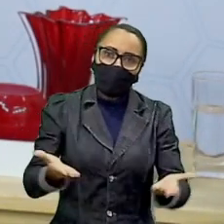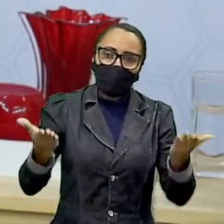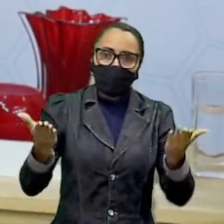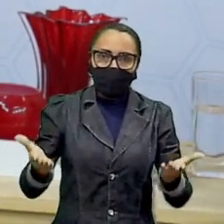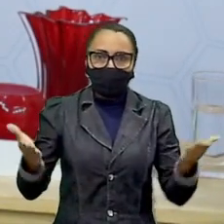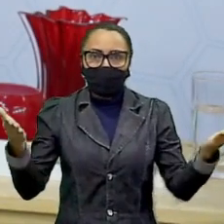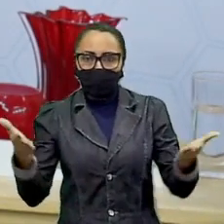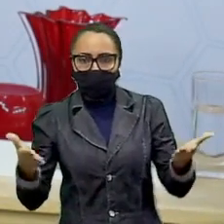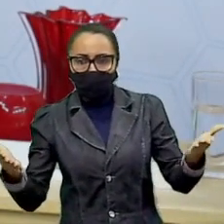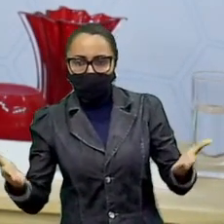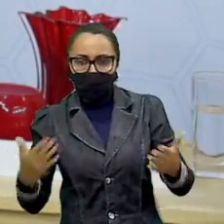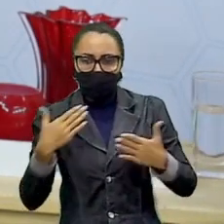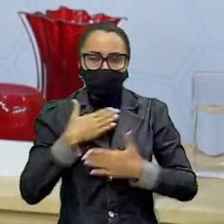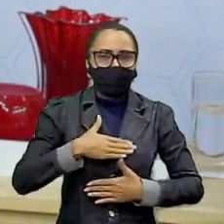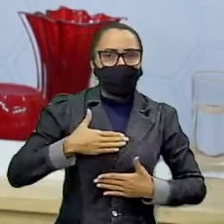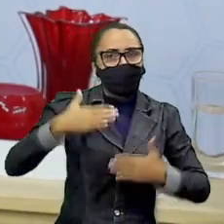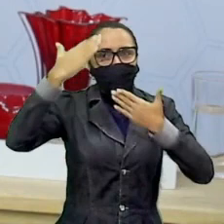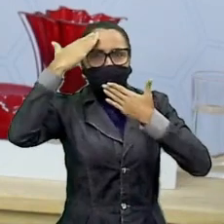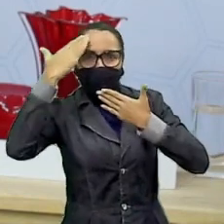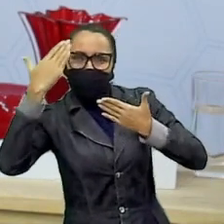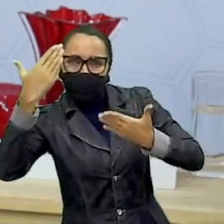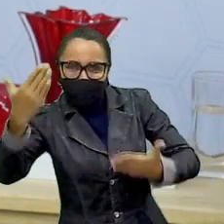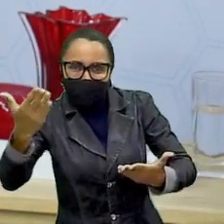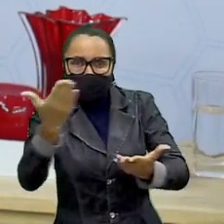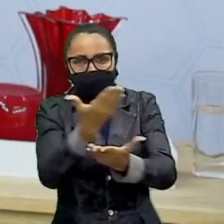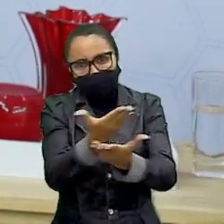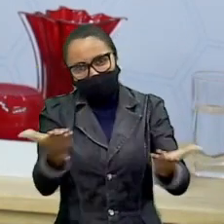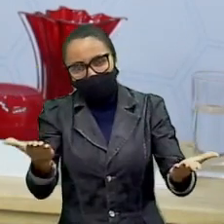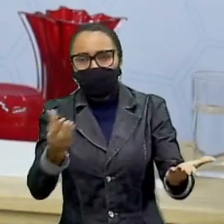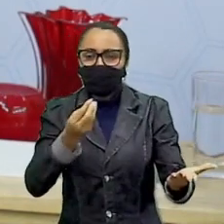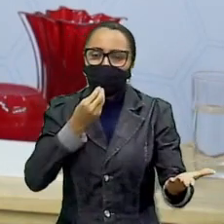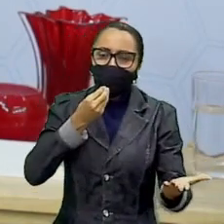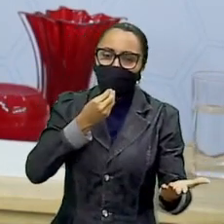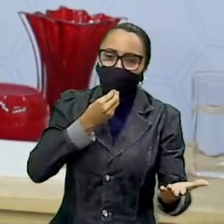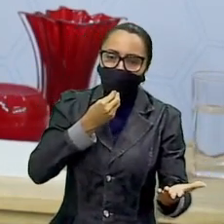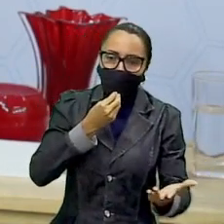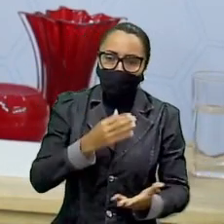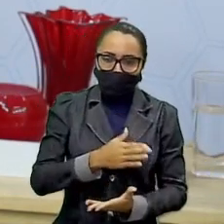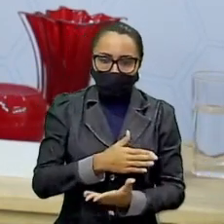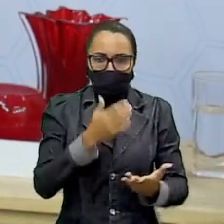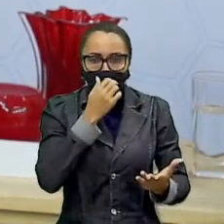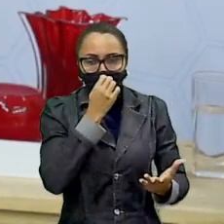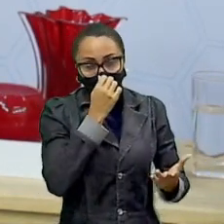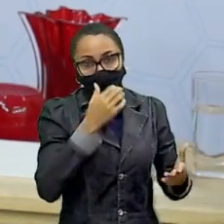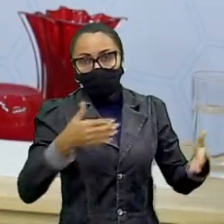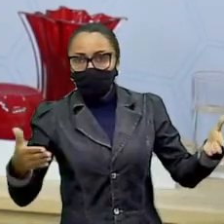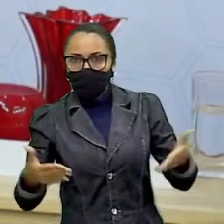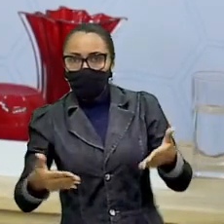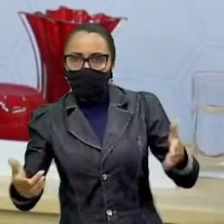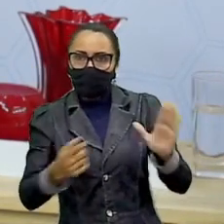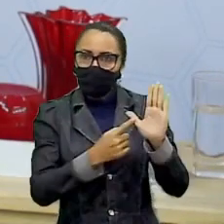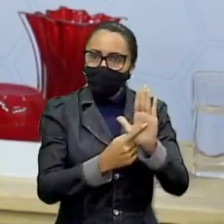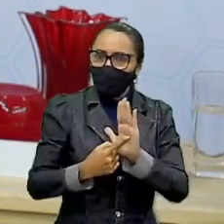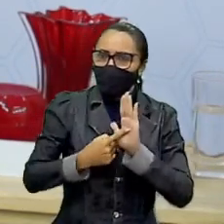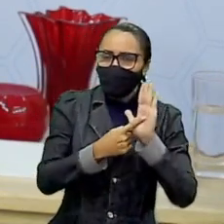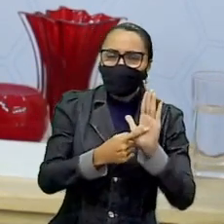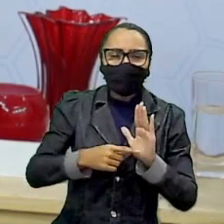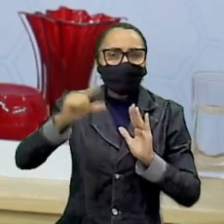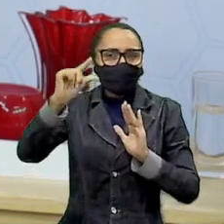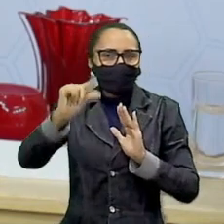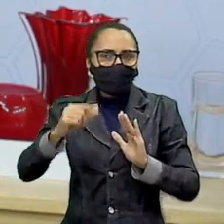aqui hoje. Gostaria muito de agradecer a oportunidade, né, de estar aqui hoje, né, mostrando um pouquinho